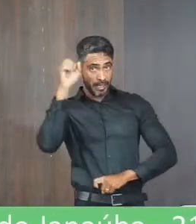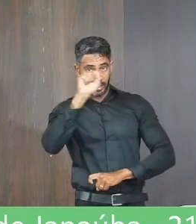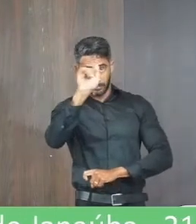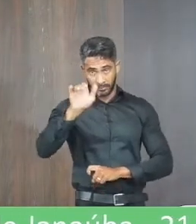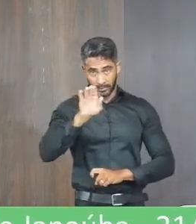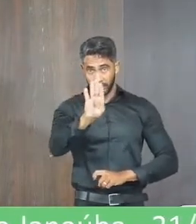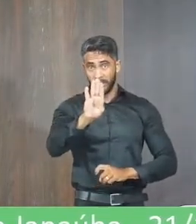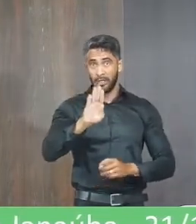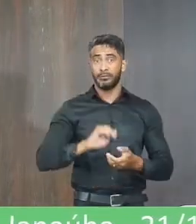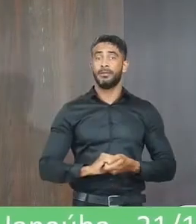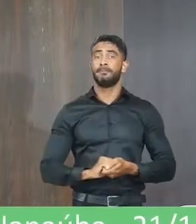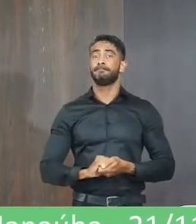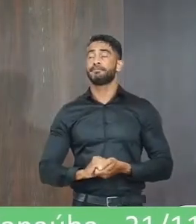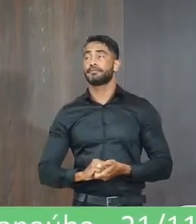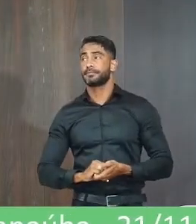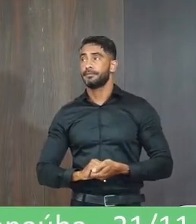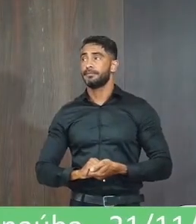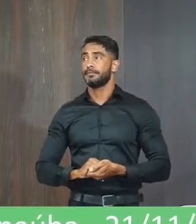Municipal de Janaúba.